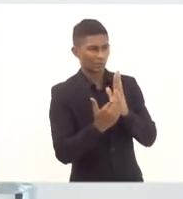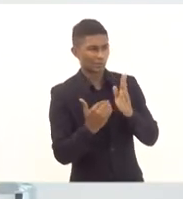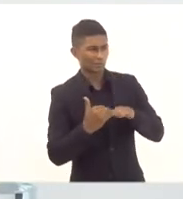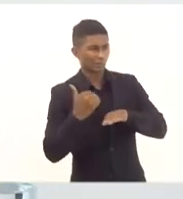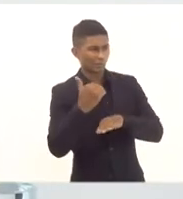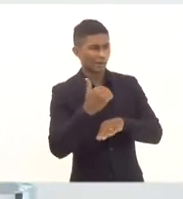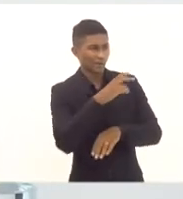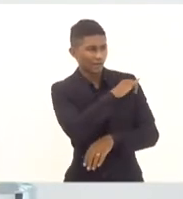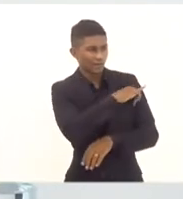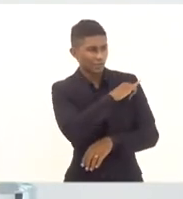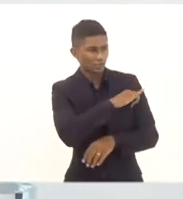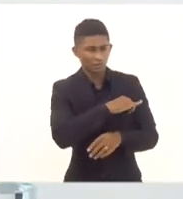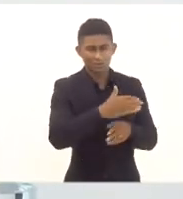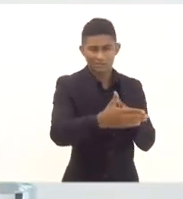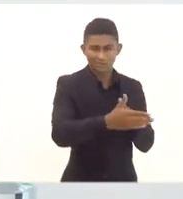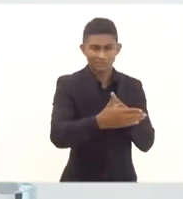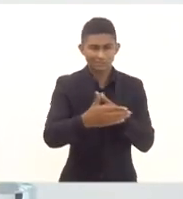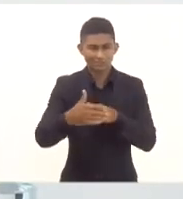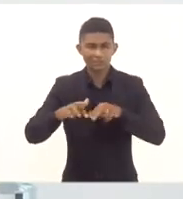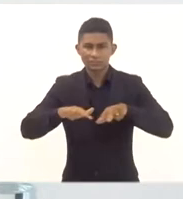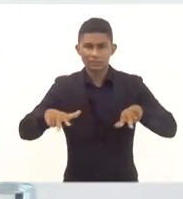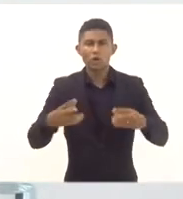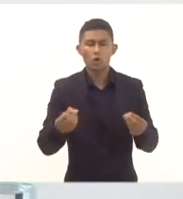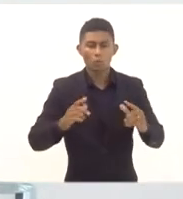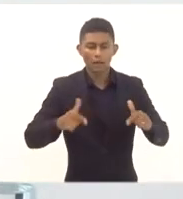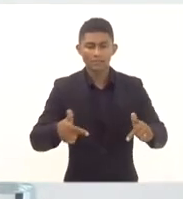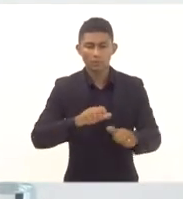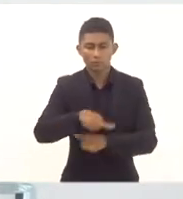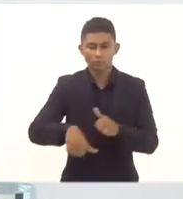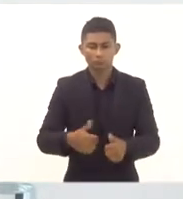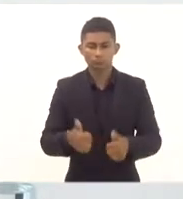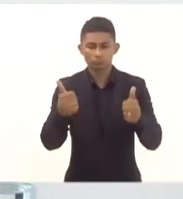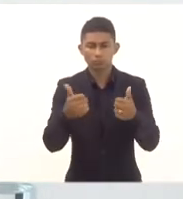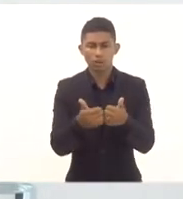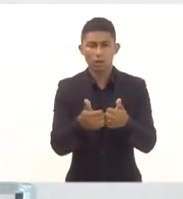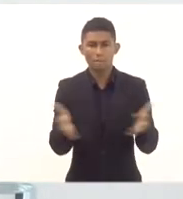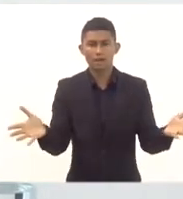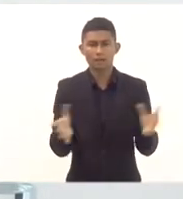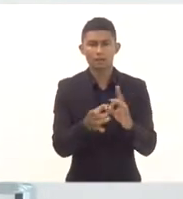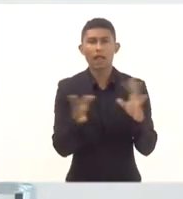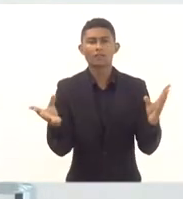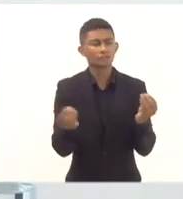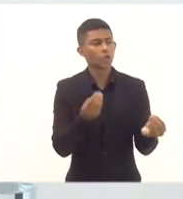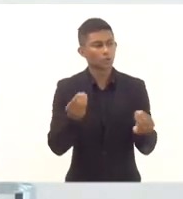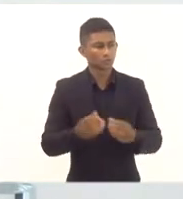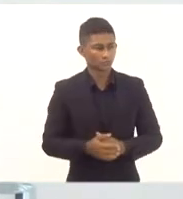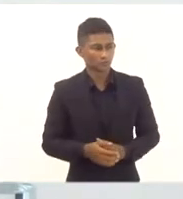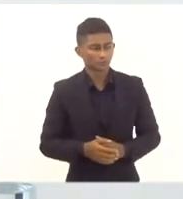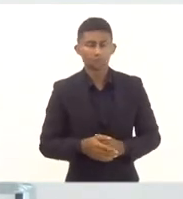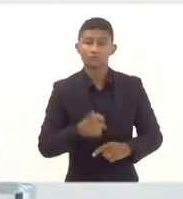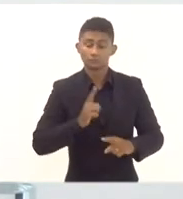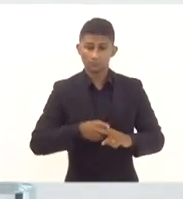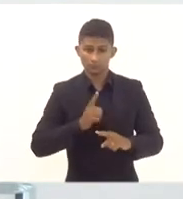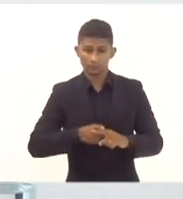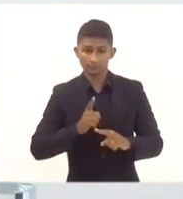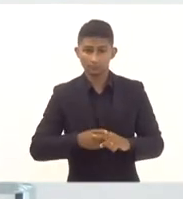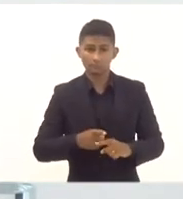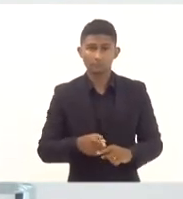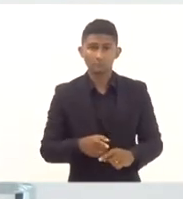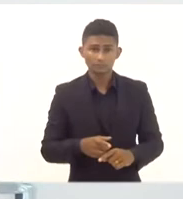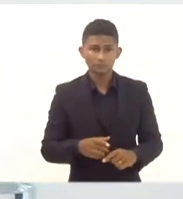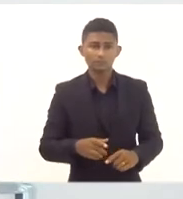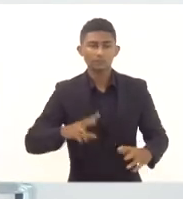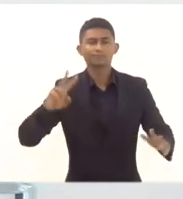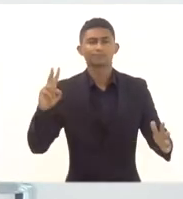RJ não é à toa a gente recebe constantemente as demandas né em